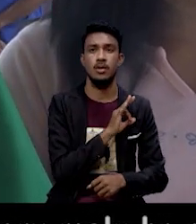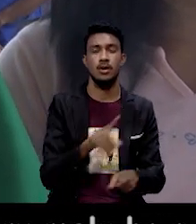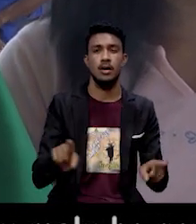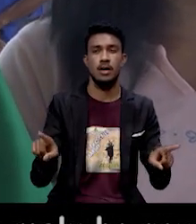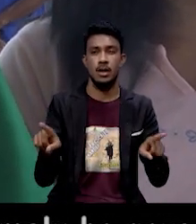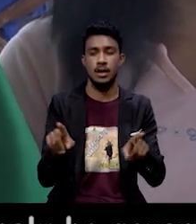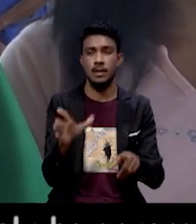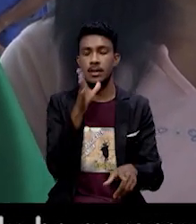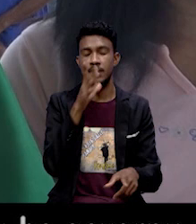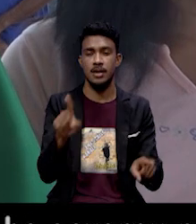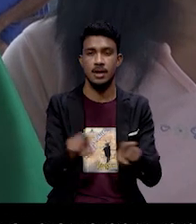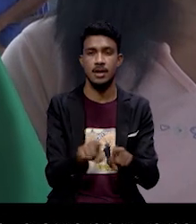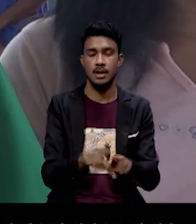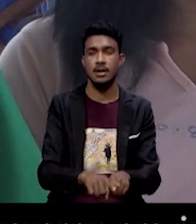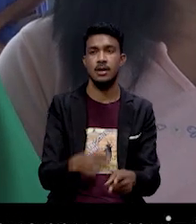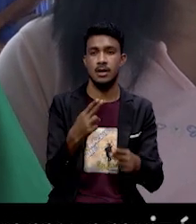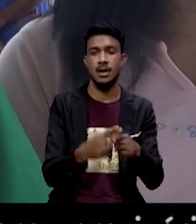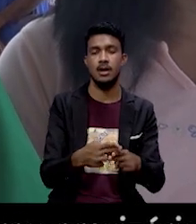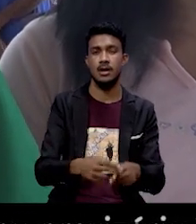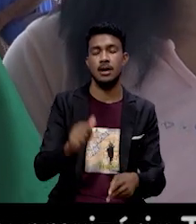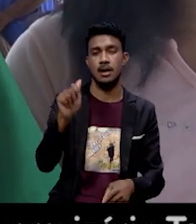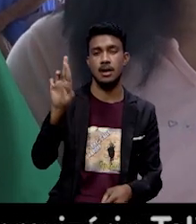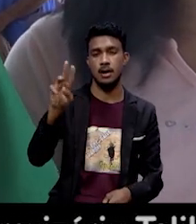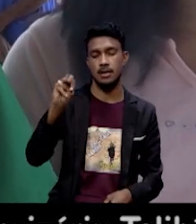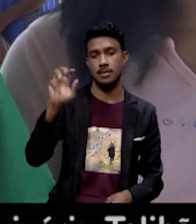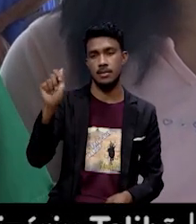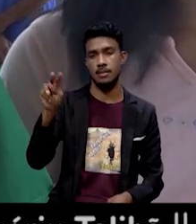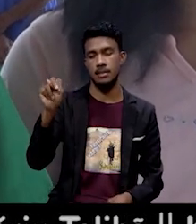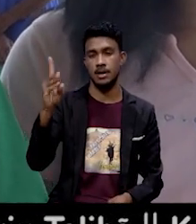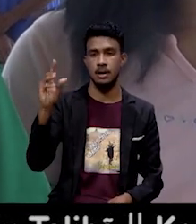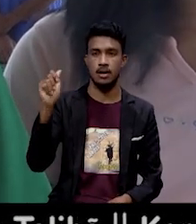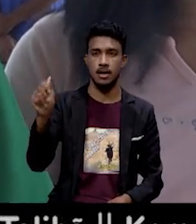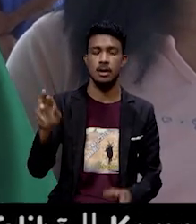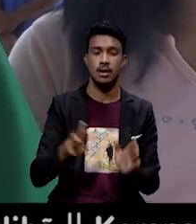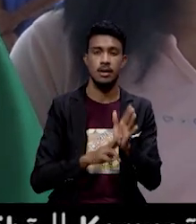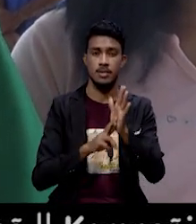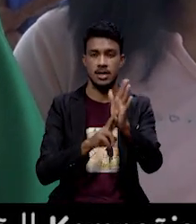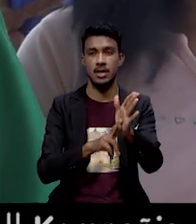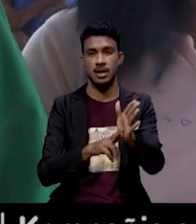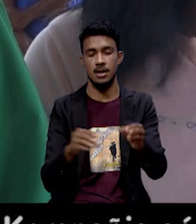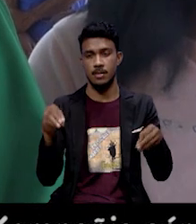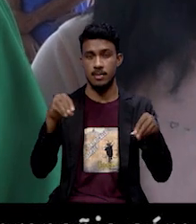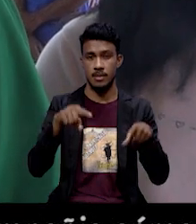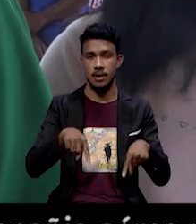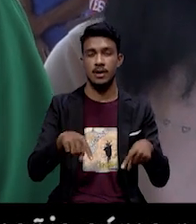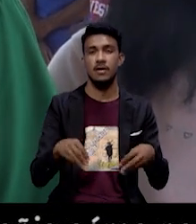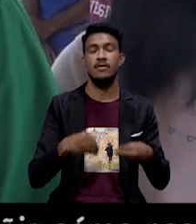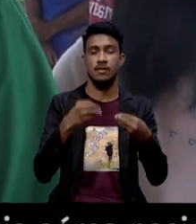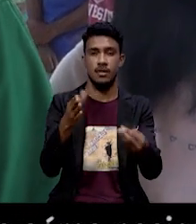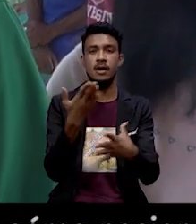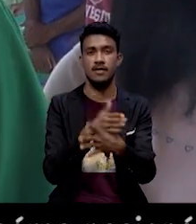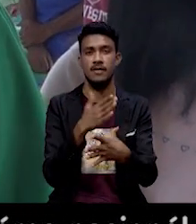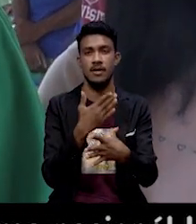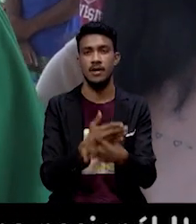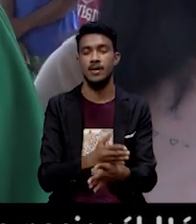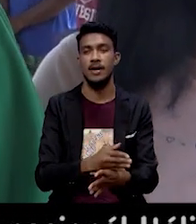doutora Armanda Berta dos Santos. Representa Sira, a mi to hermai, podi hato hera, bingkisan Natal, Basira. Né da